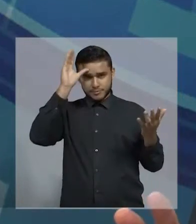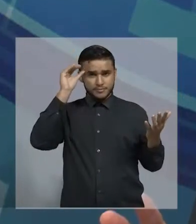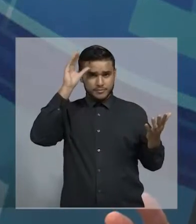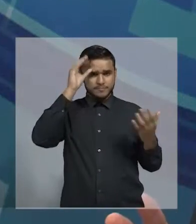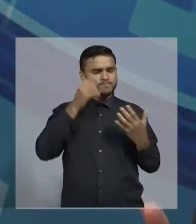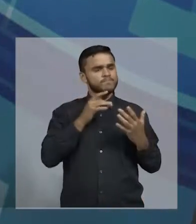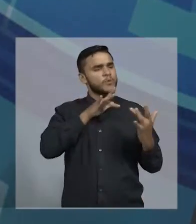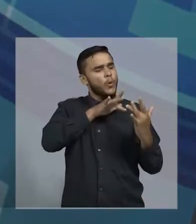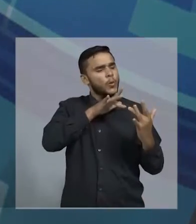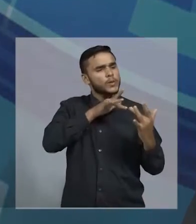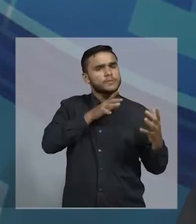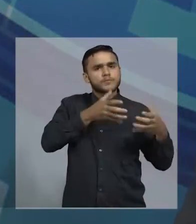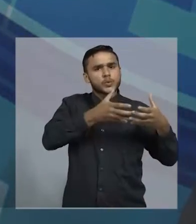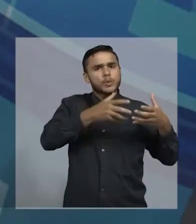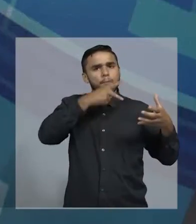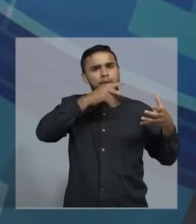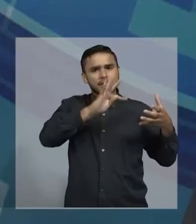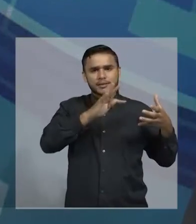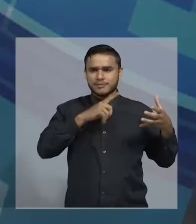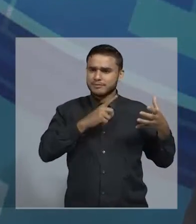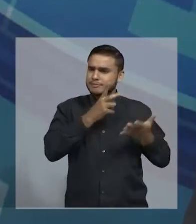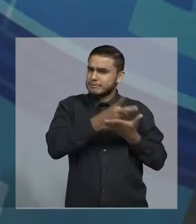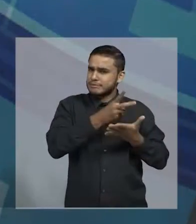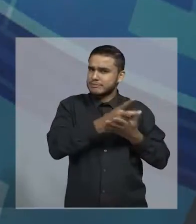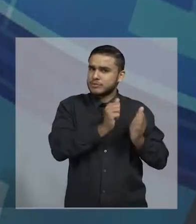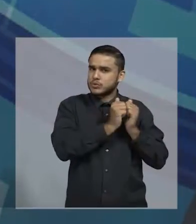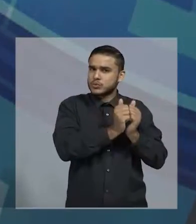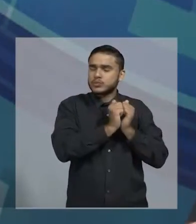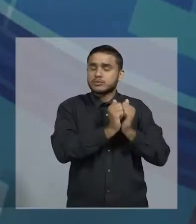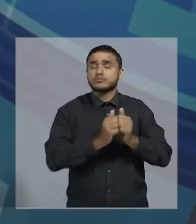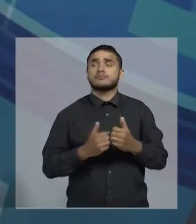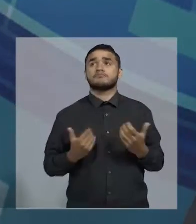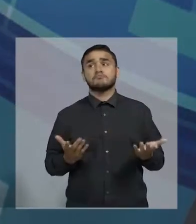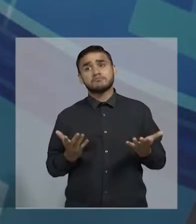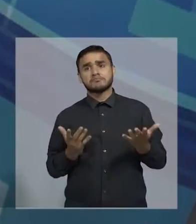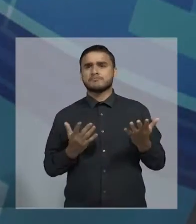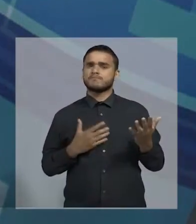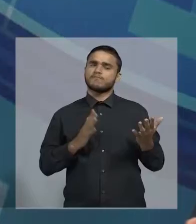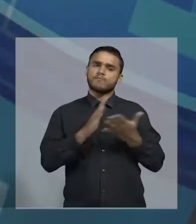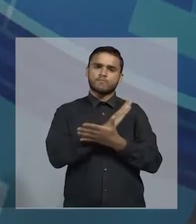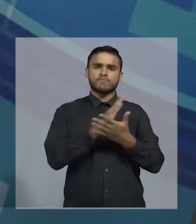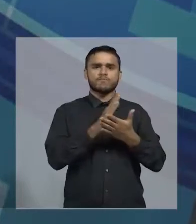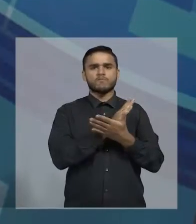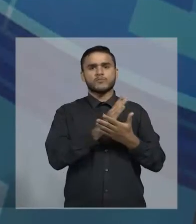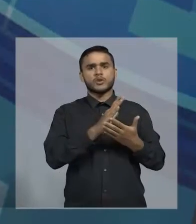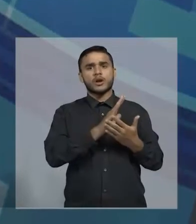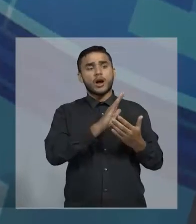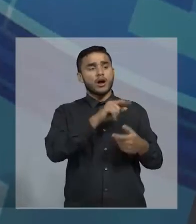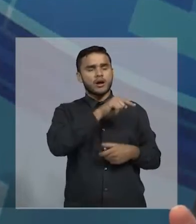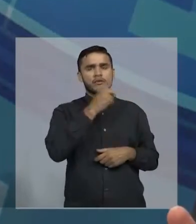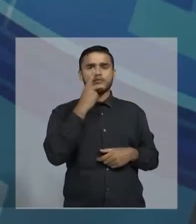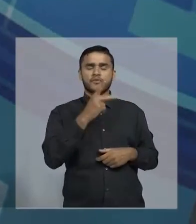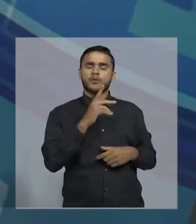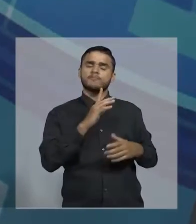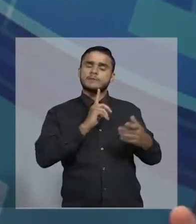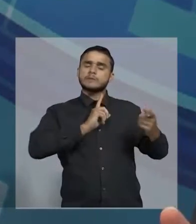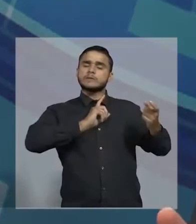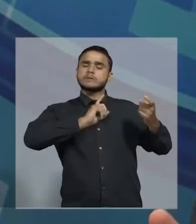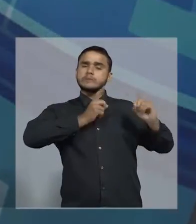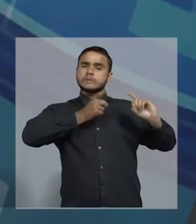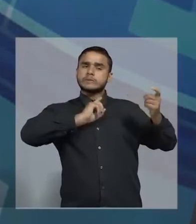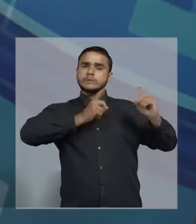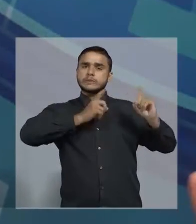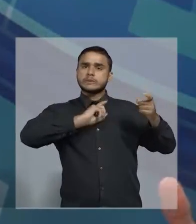né? Inclusive, mantém algumas divergências com algumas lideranças do partido no Ceará. Ele tem uma divergência